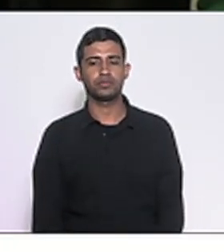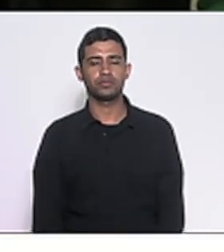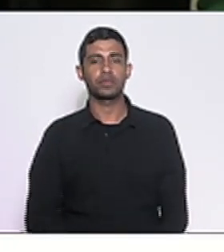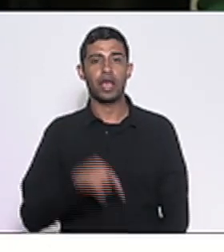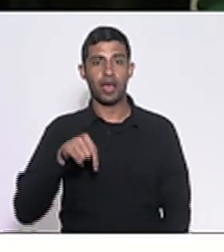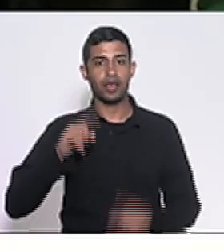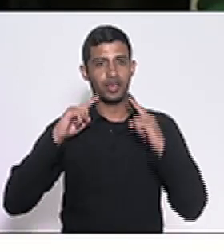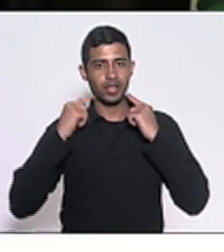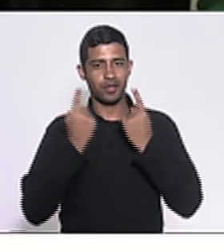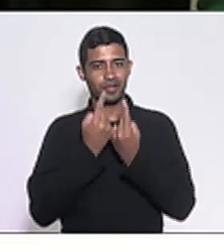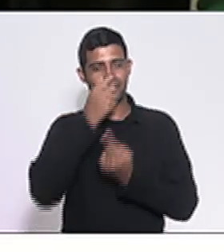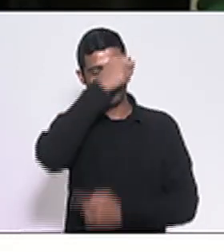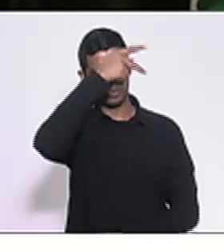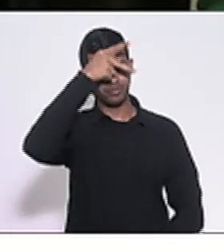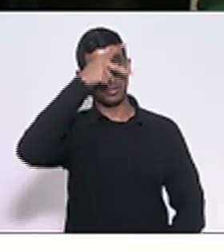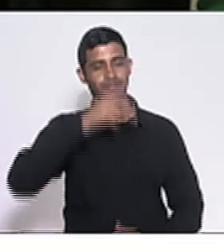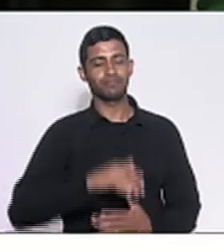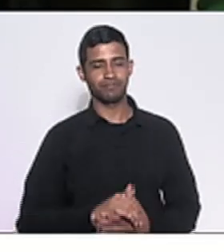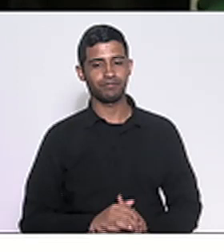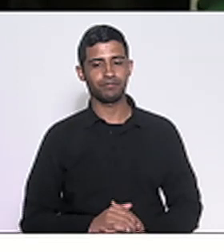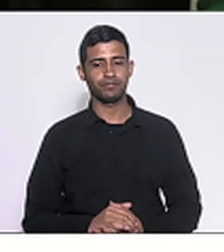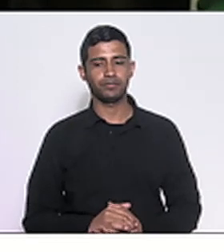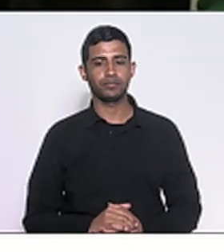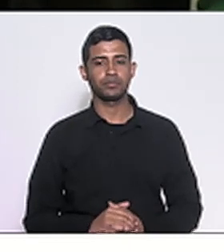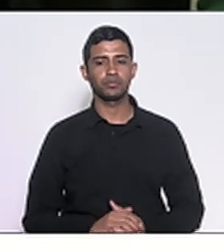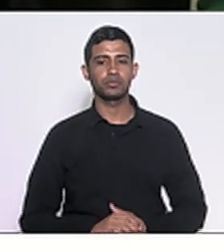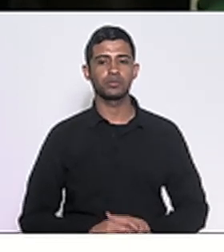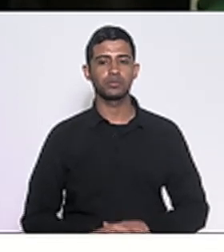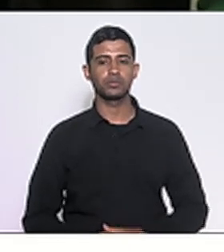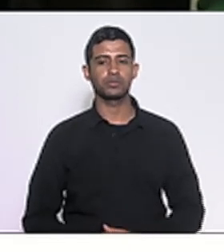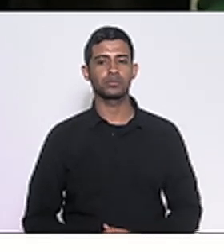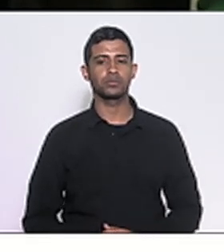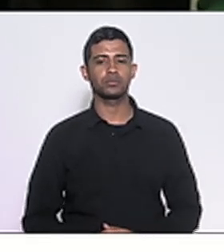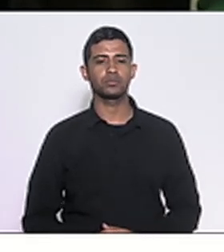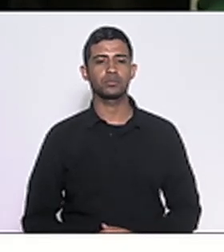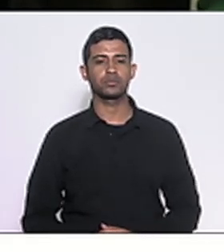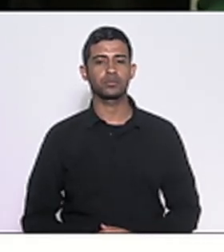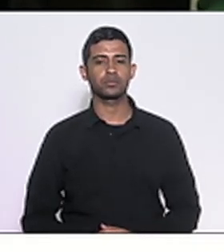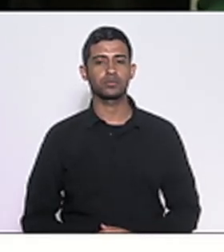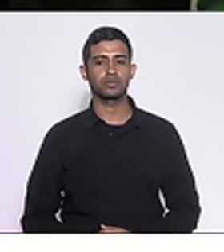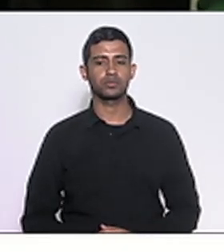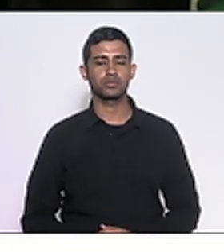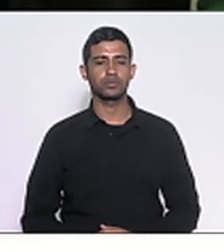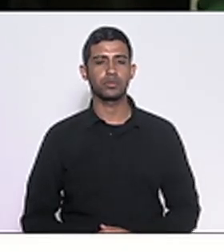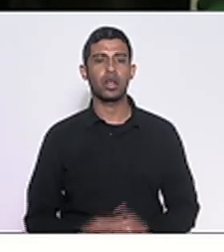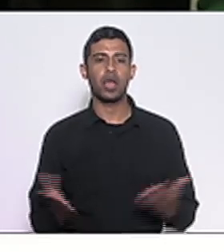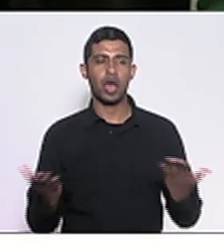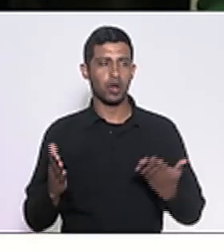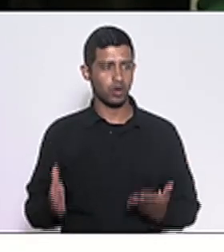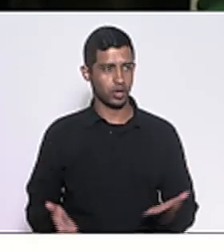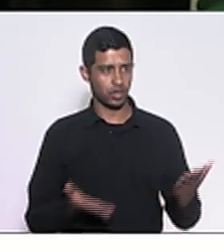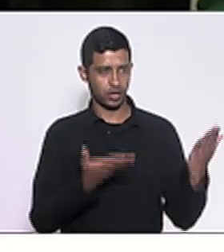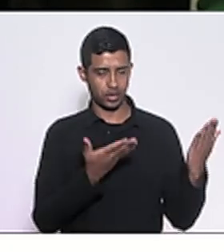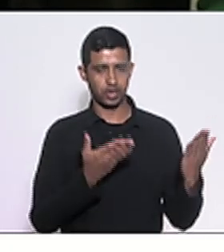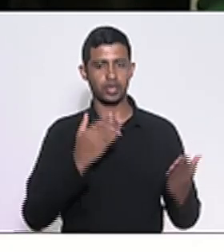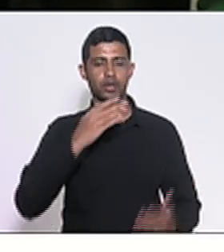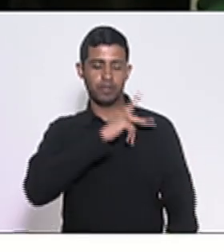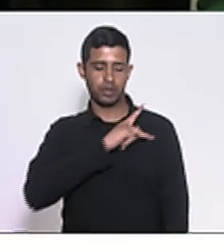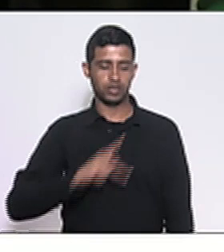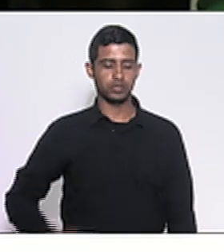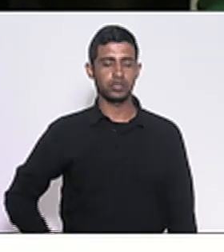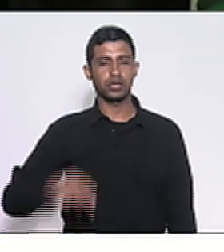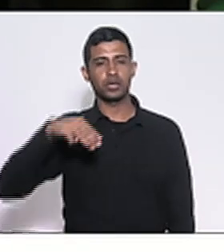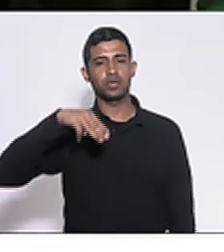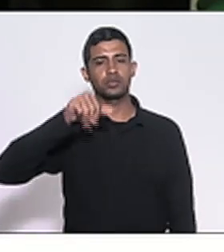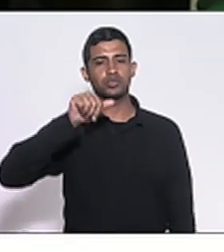audiência pública. Bom, eu passaria de imediato a palavra ao presidente Marcos Vieira, agradecendo muito a